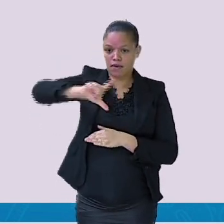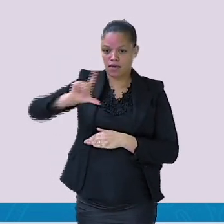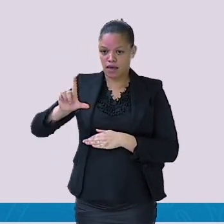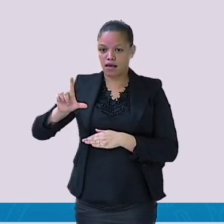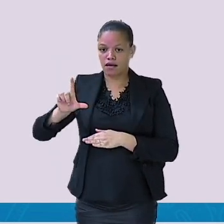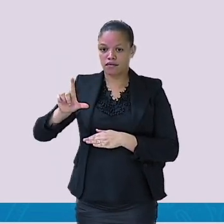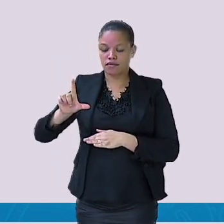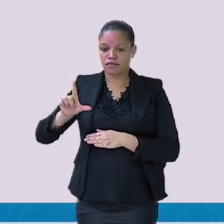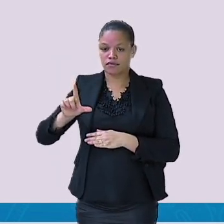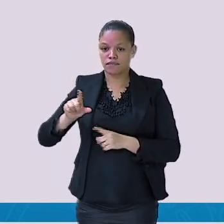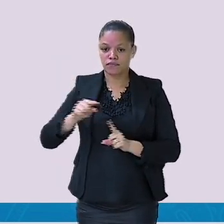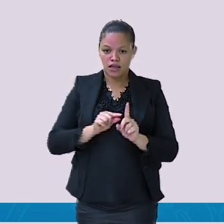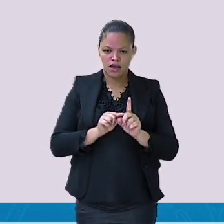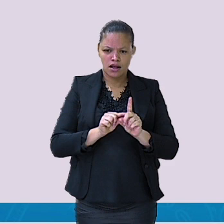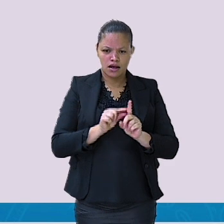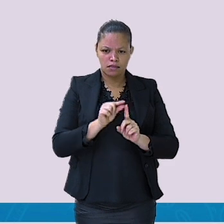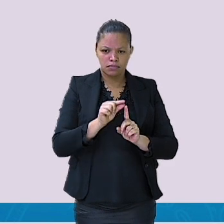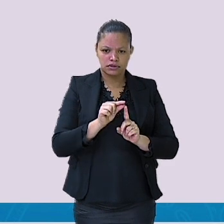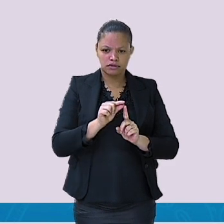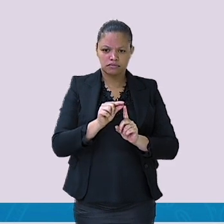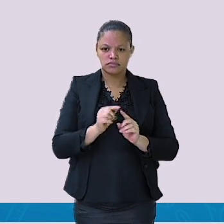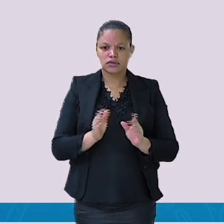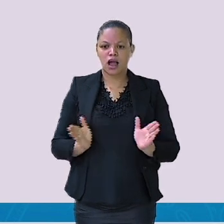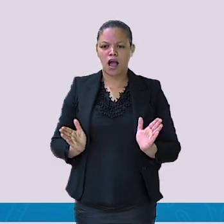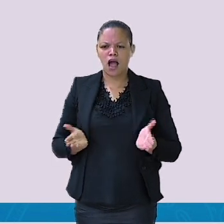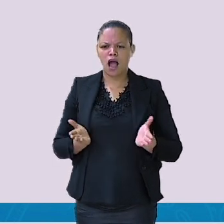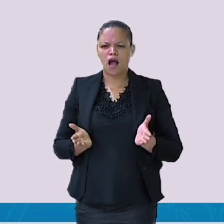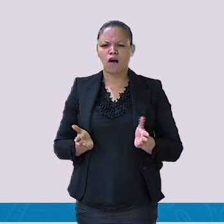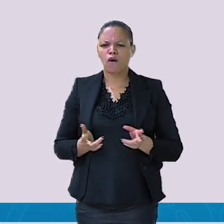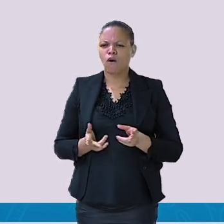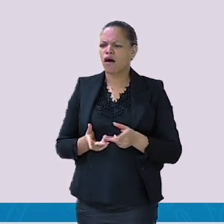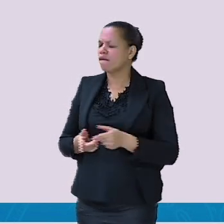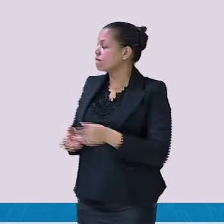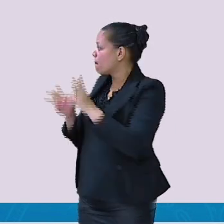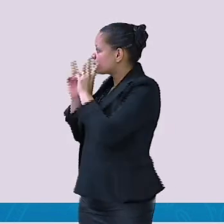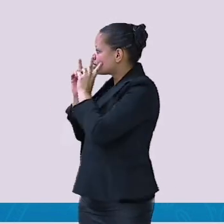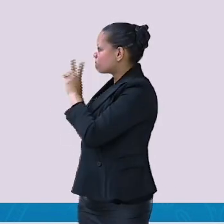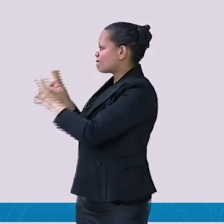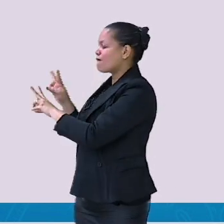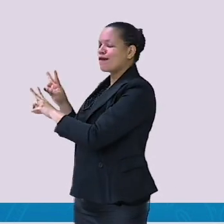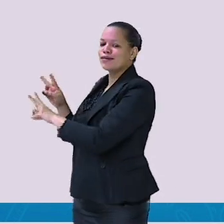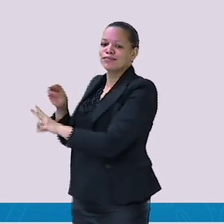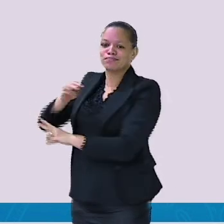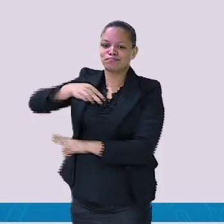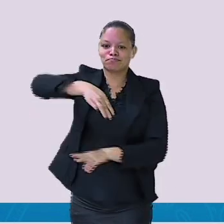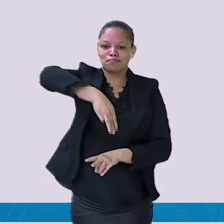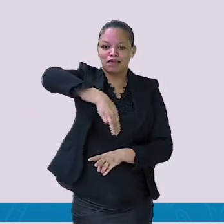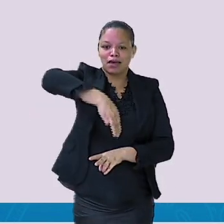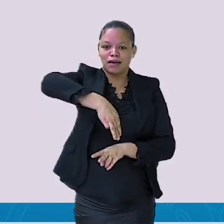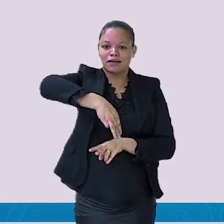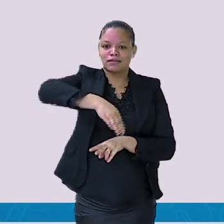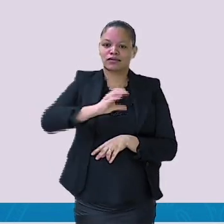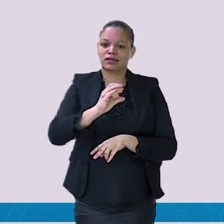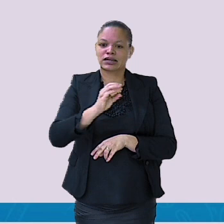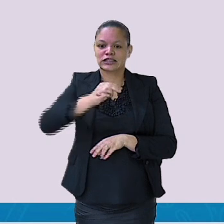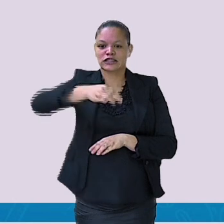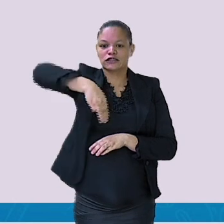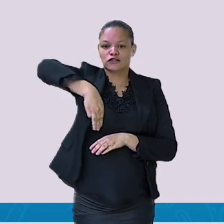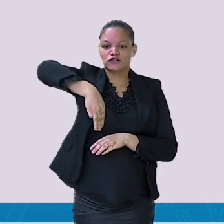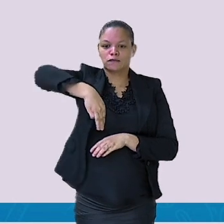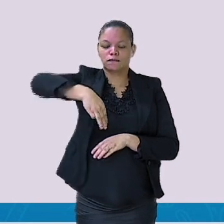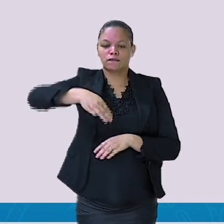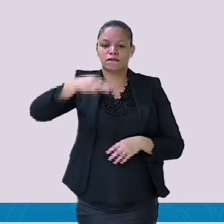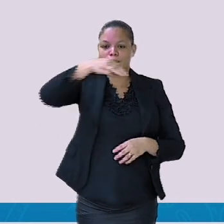outras capacidades. E o próximo que nós veremos são agora em metros, centímetros,